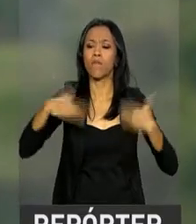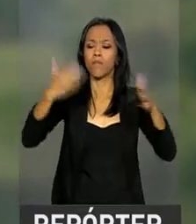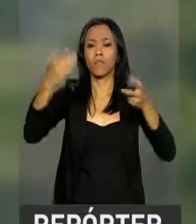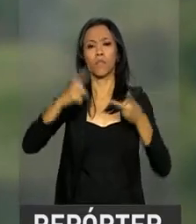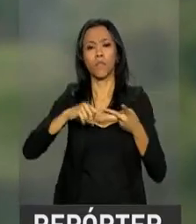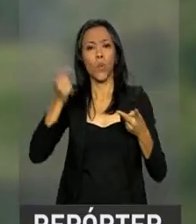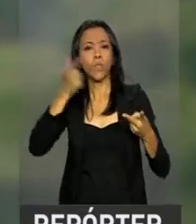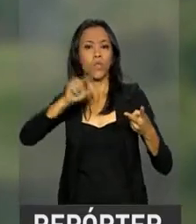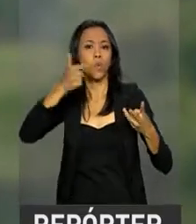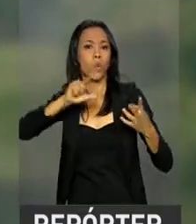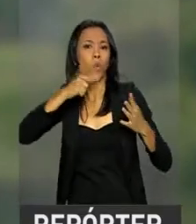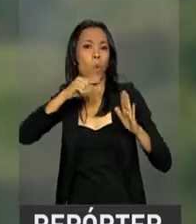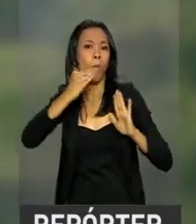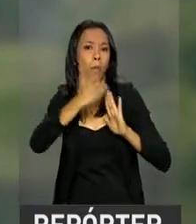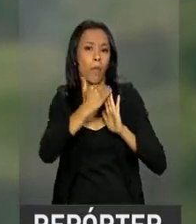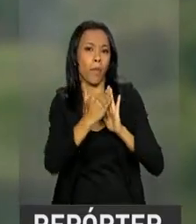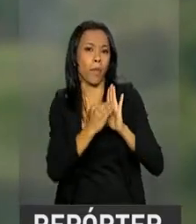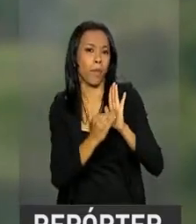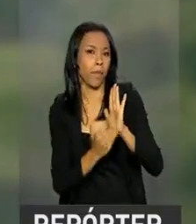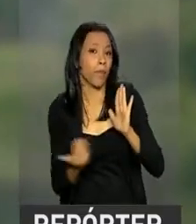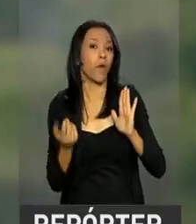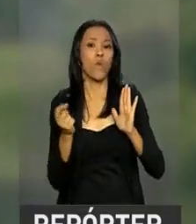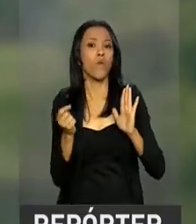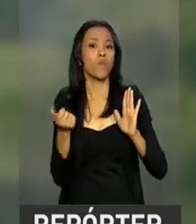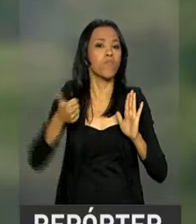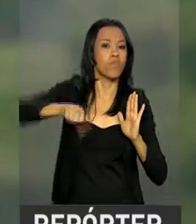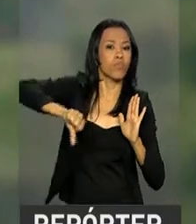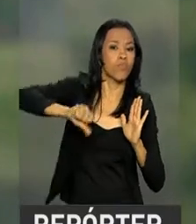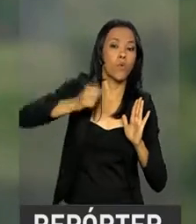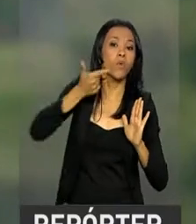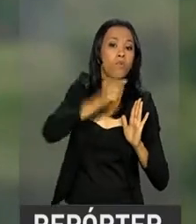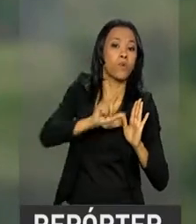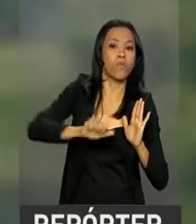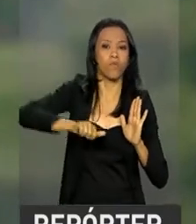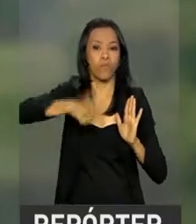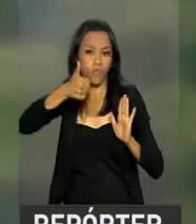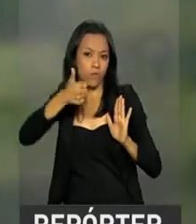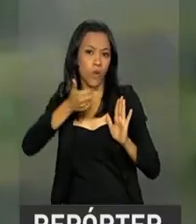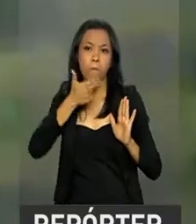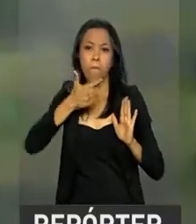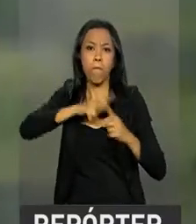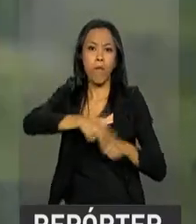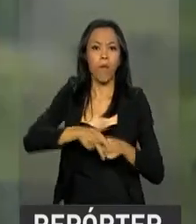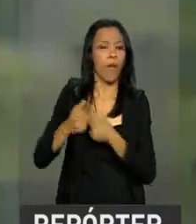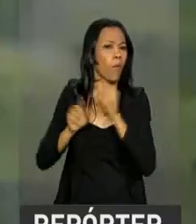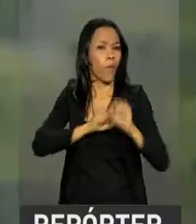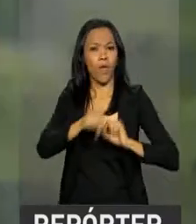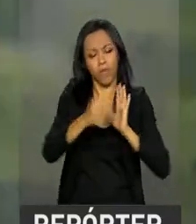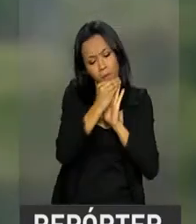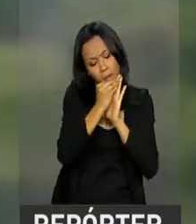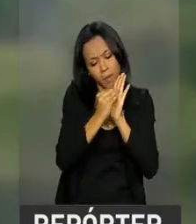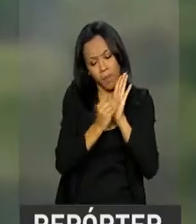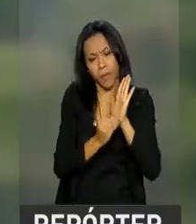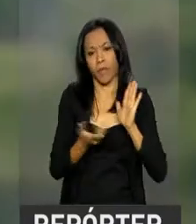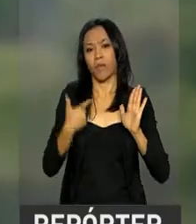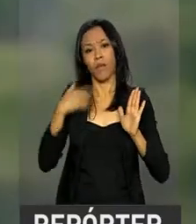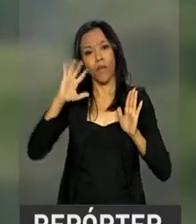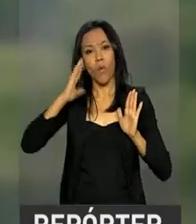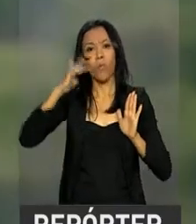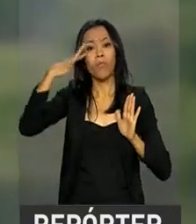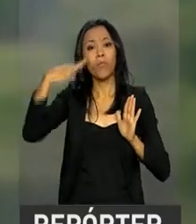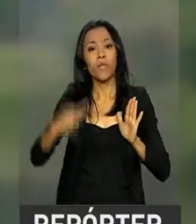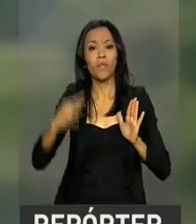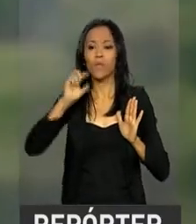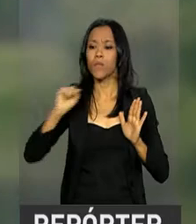e de que forma que o que avançou que não avançou que precisa ser melhorado ou seja entendeu o todo pra